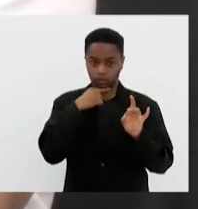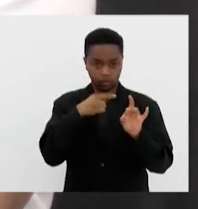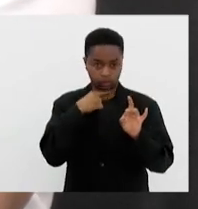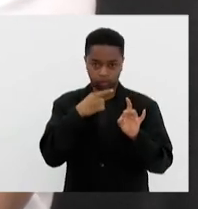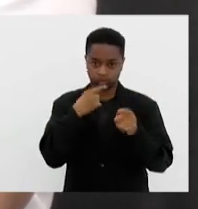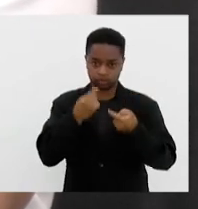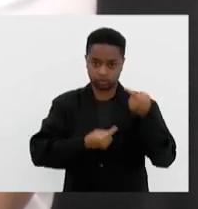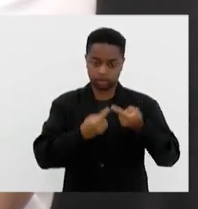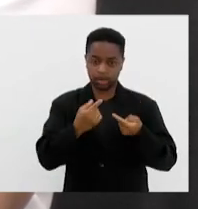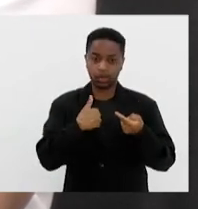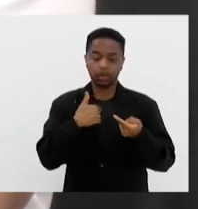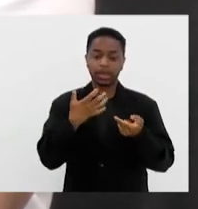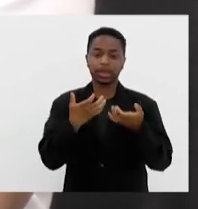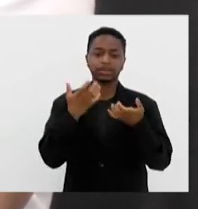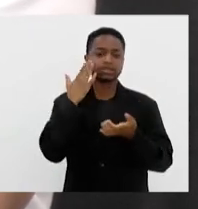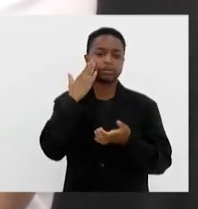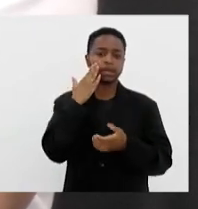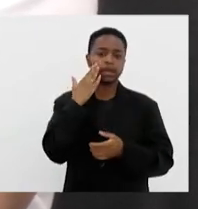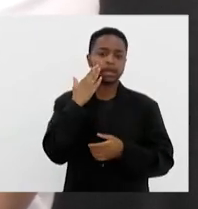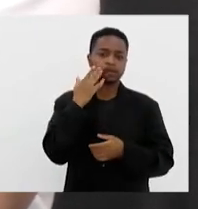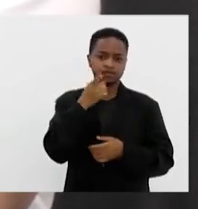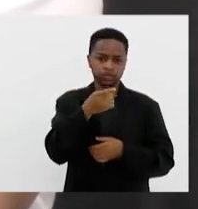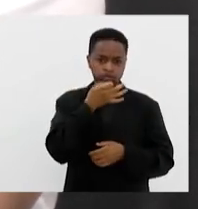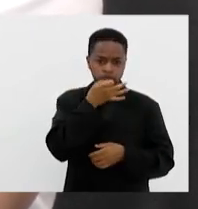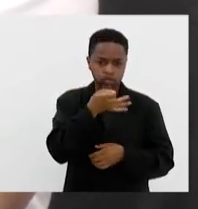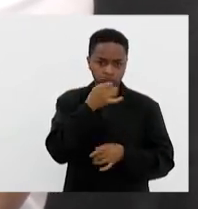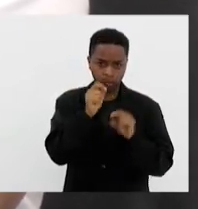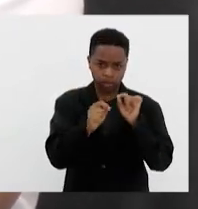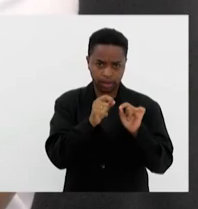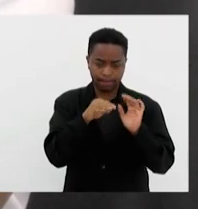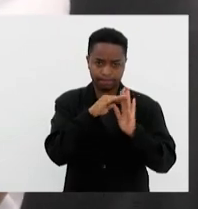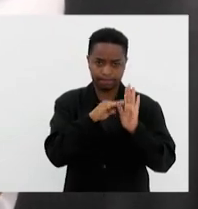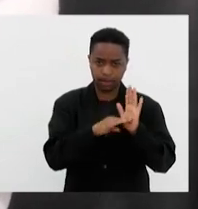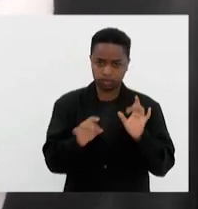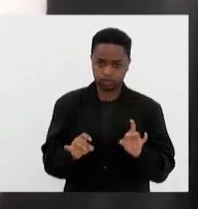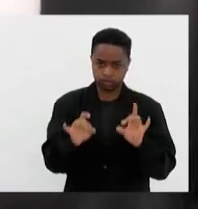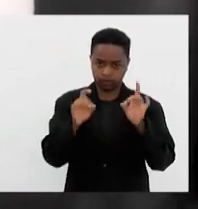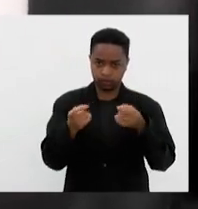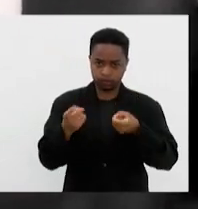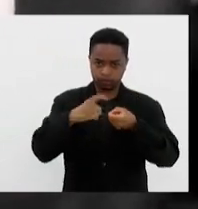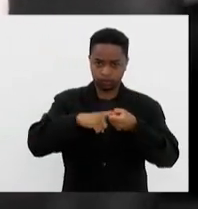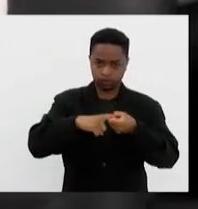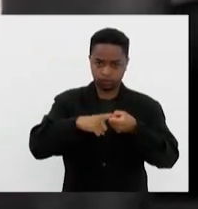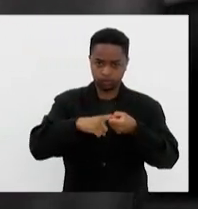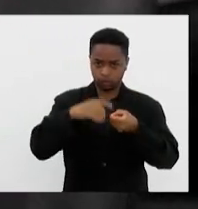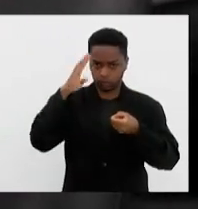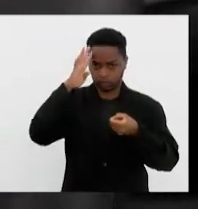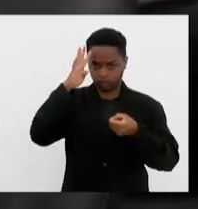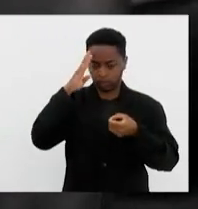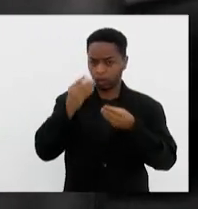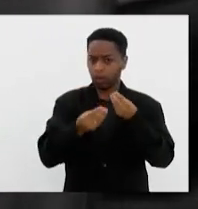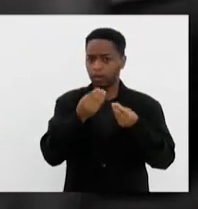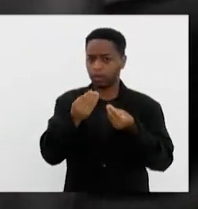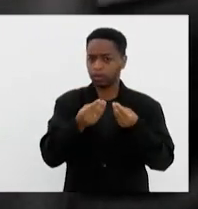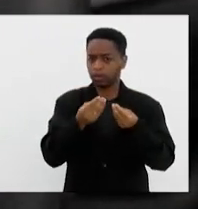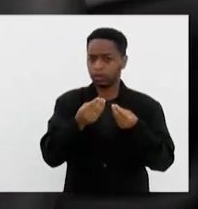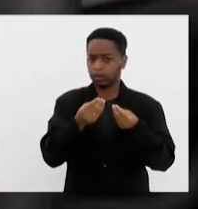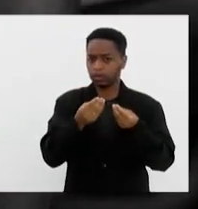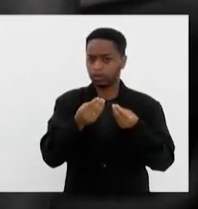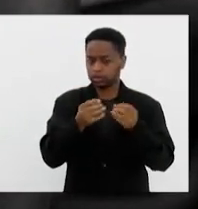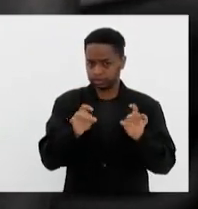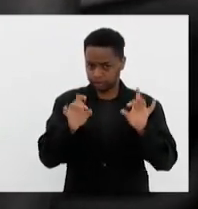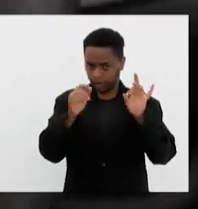só para entender, a sugestão de Vossa Excelência é que essa pauta extraordinária retorne na próxima quarta. Como extraordinária ou... Não,